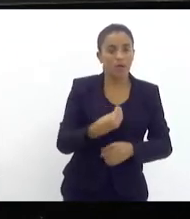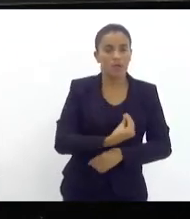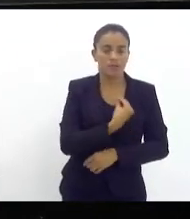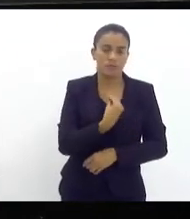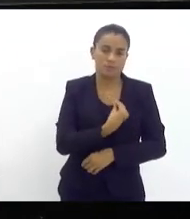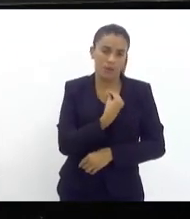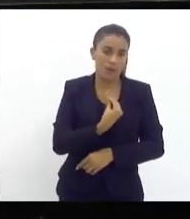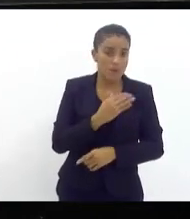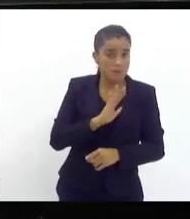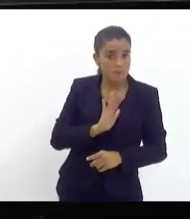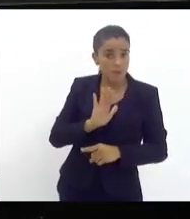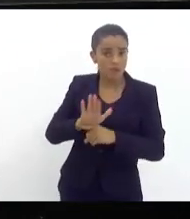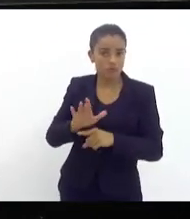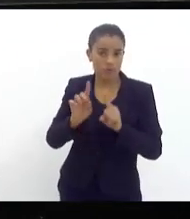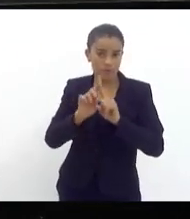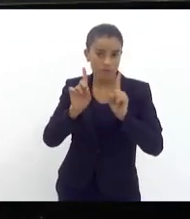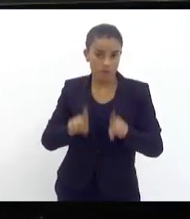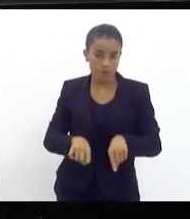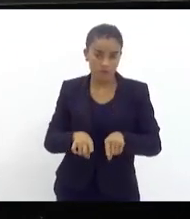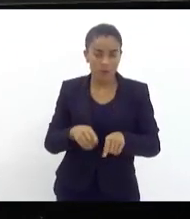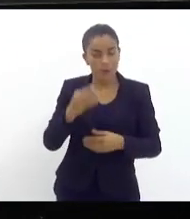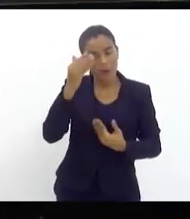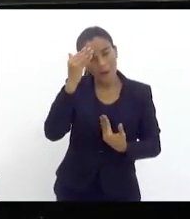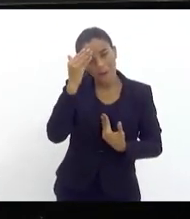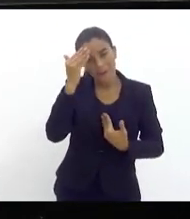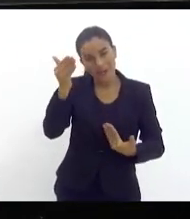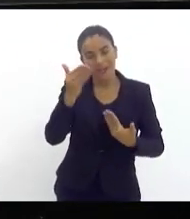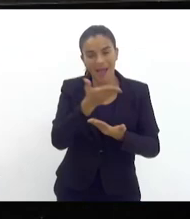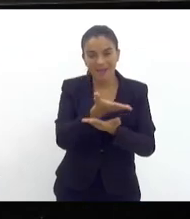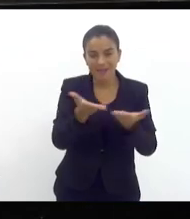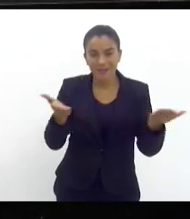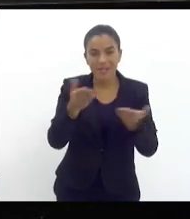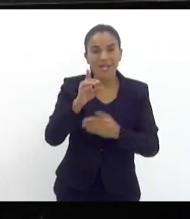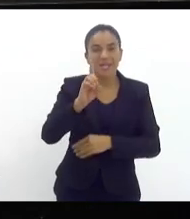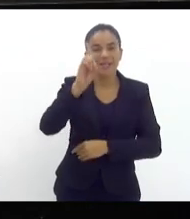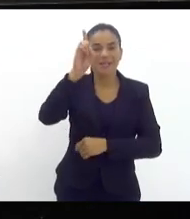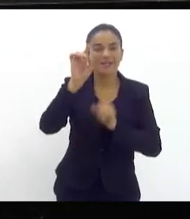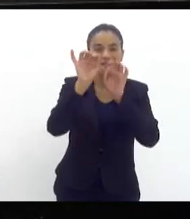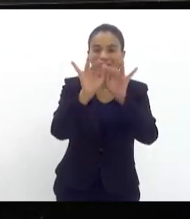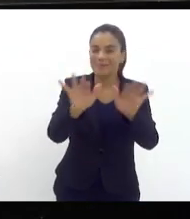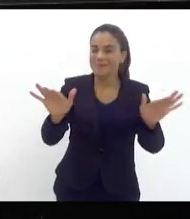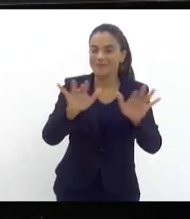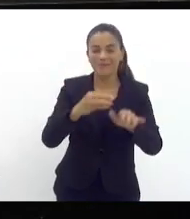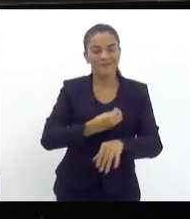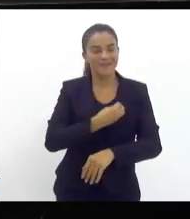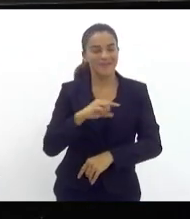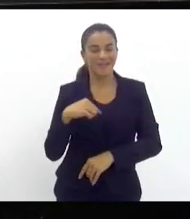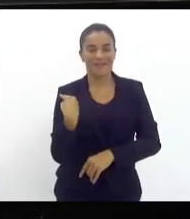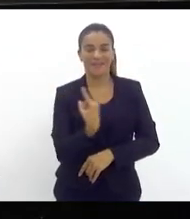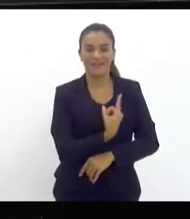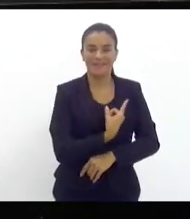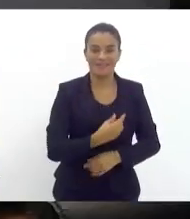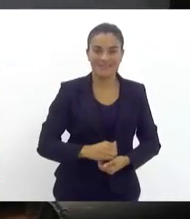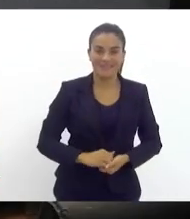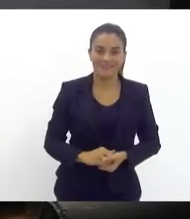para ajudar esses funcionários Muito obrigado gente e que Deus abençoe a vida de todos nós